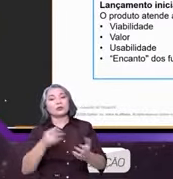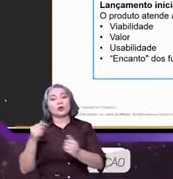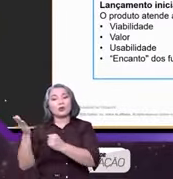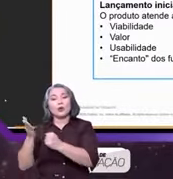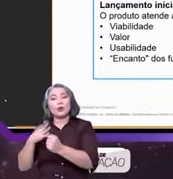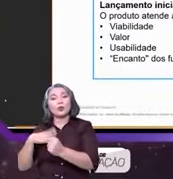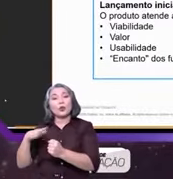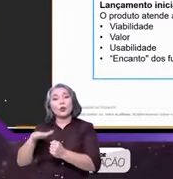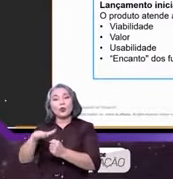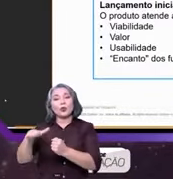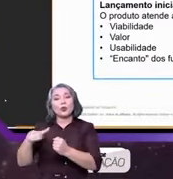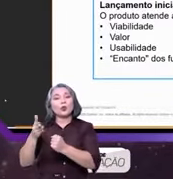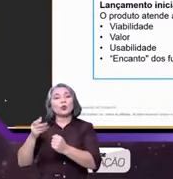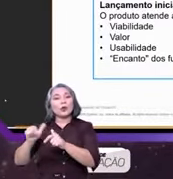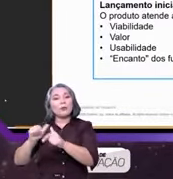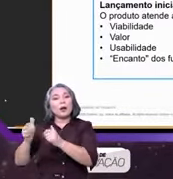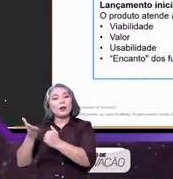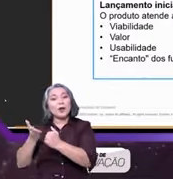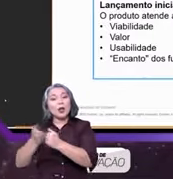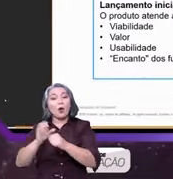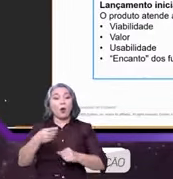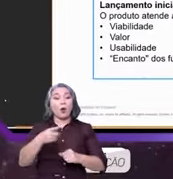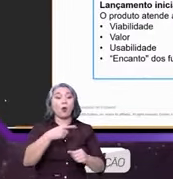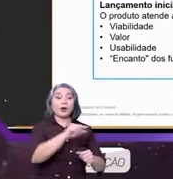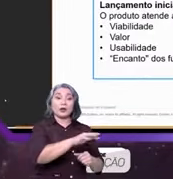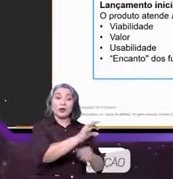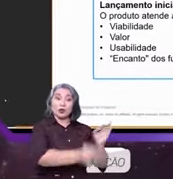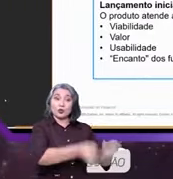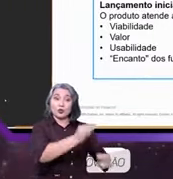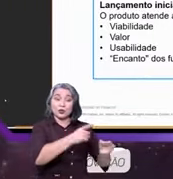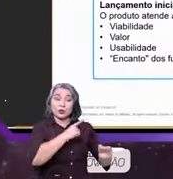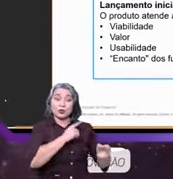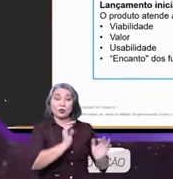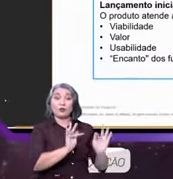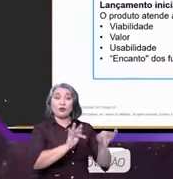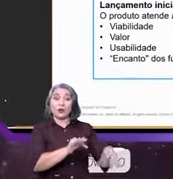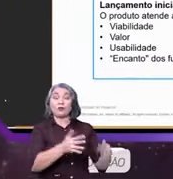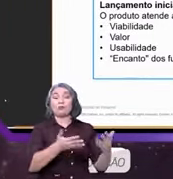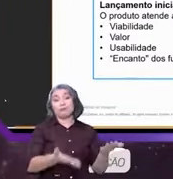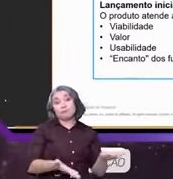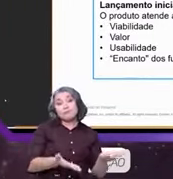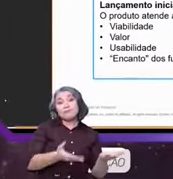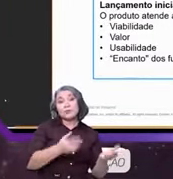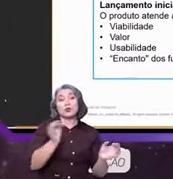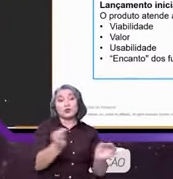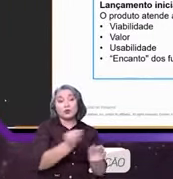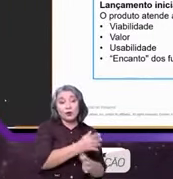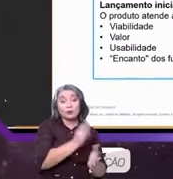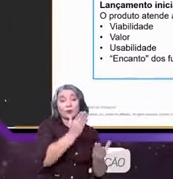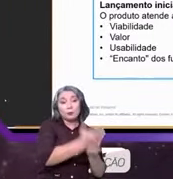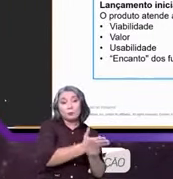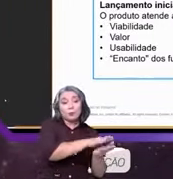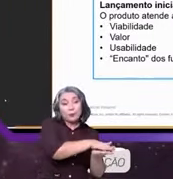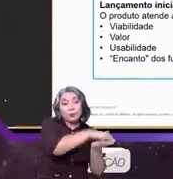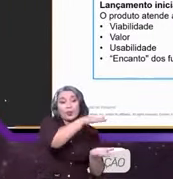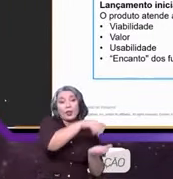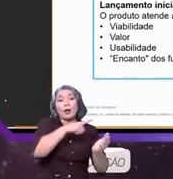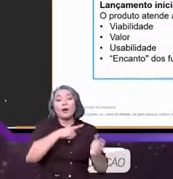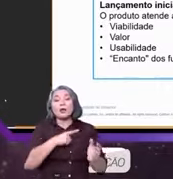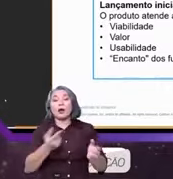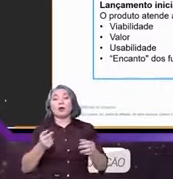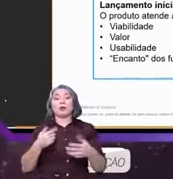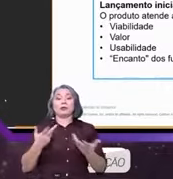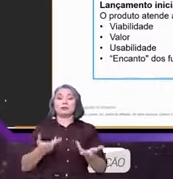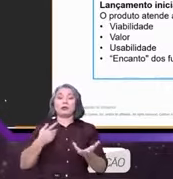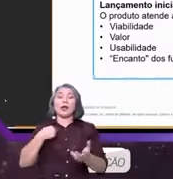dois exemplos estão, que eu mencionei, estariam ligados à área fim, e aí agrega-se a essa indagação do doutor